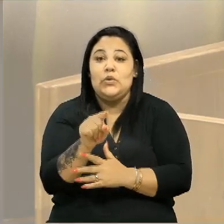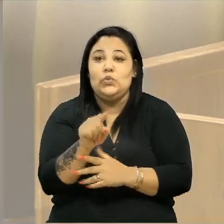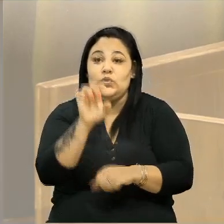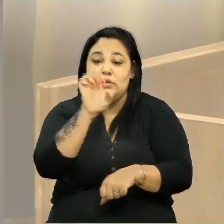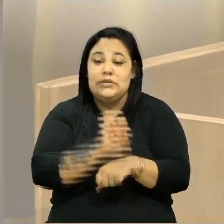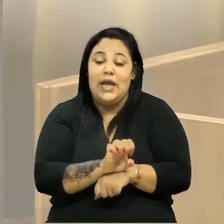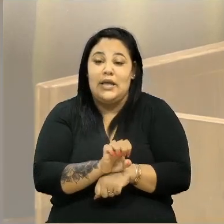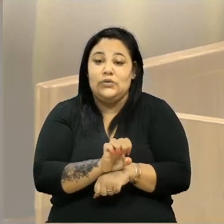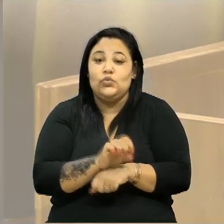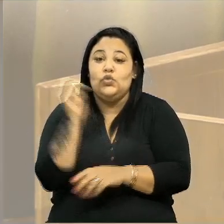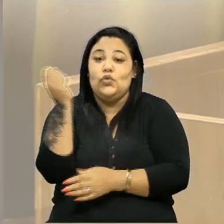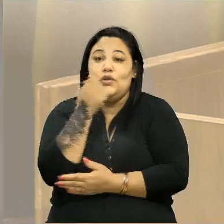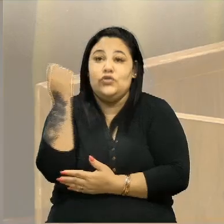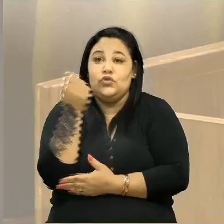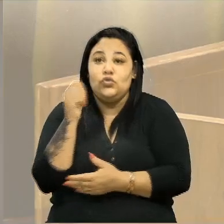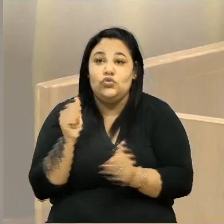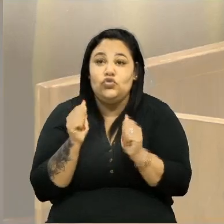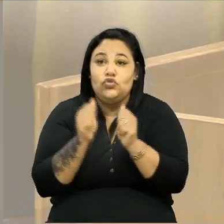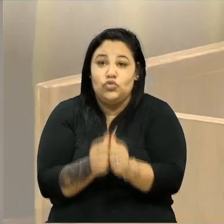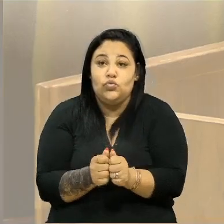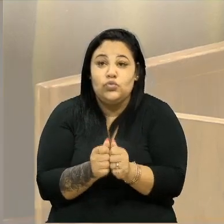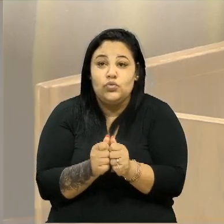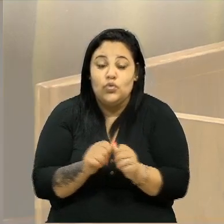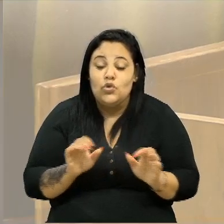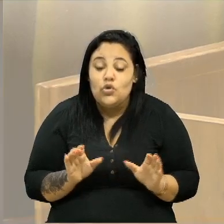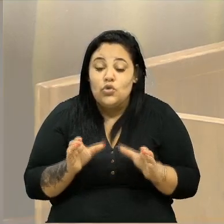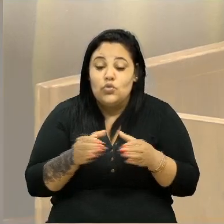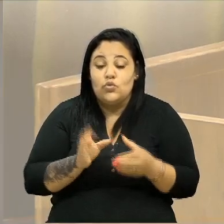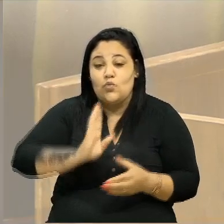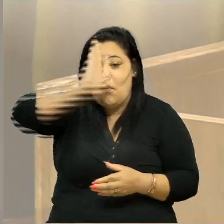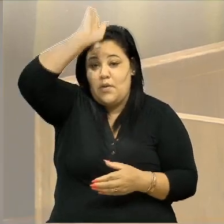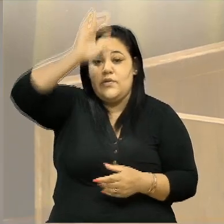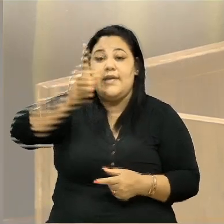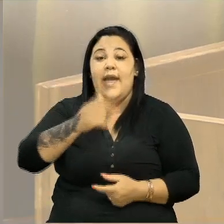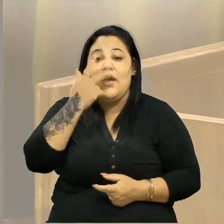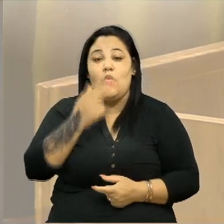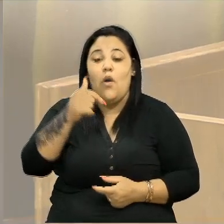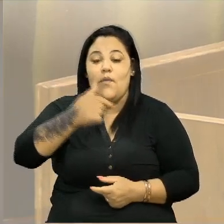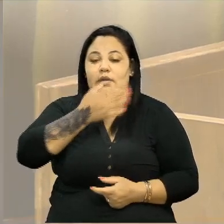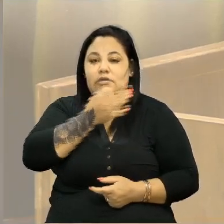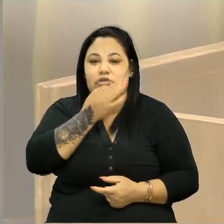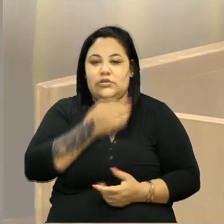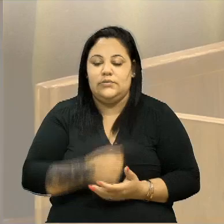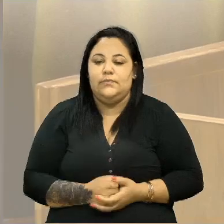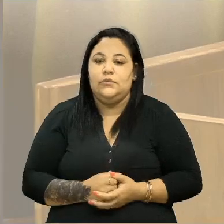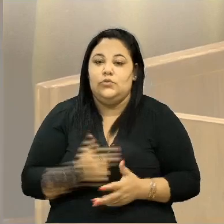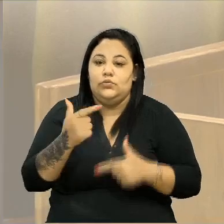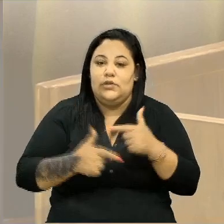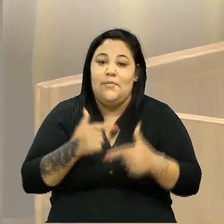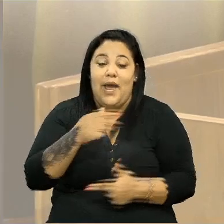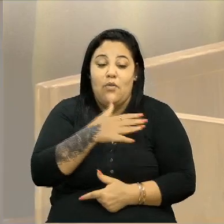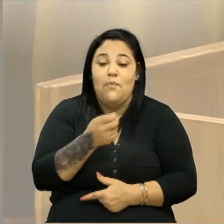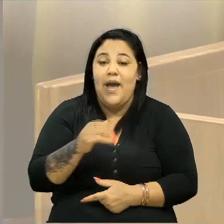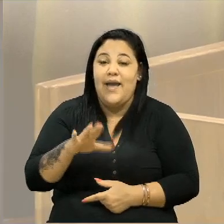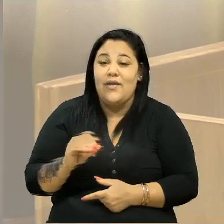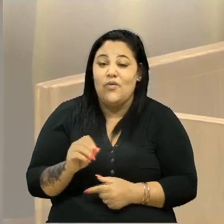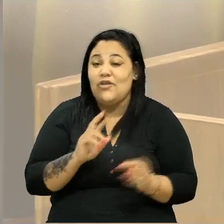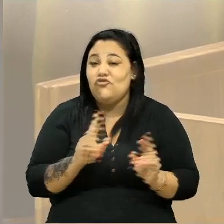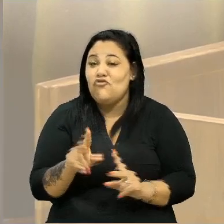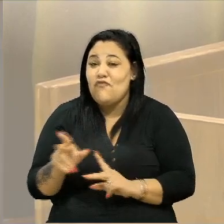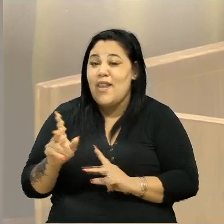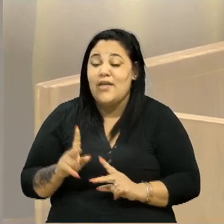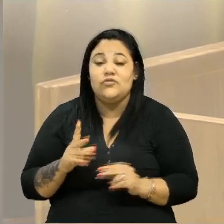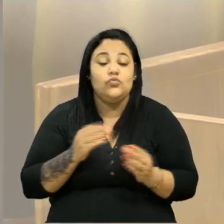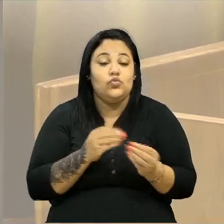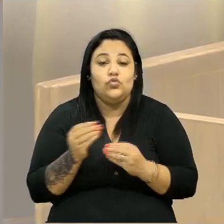através do Corpo de Bombeiros Militar, que é o caso de Caxias do Sul. As ações de maio diferem em muito em relação ao